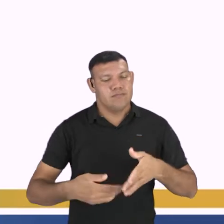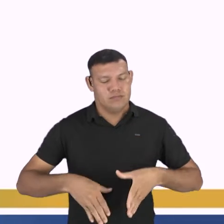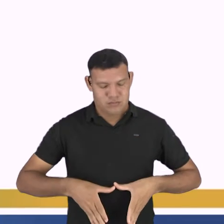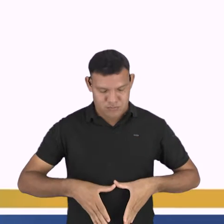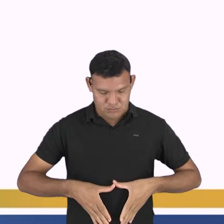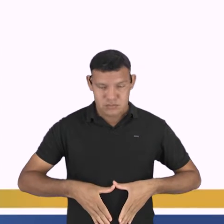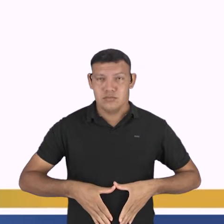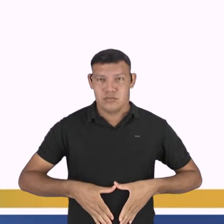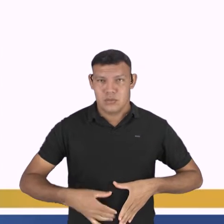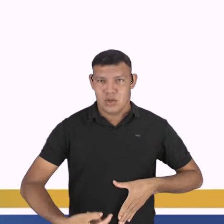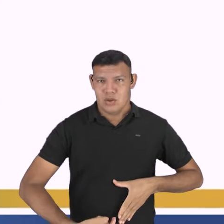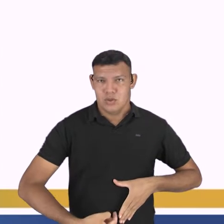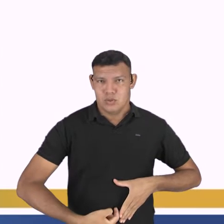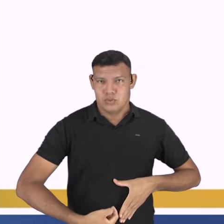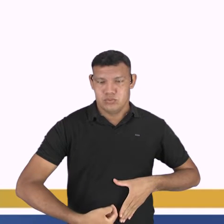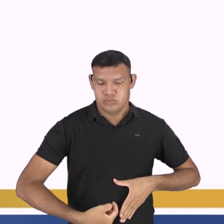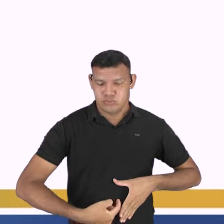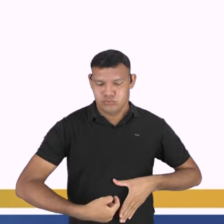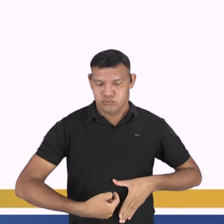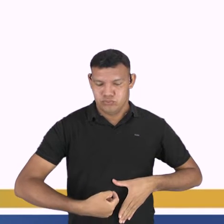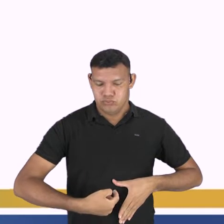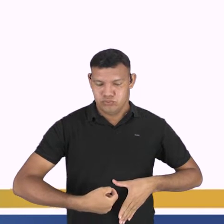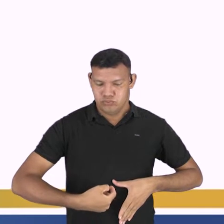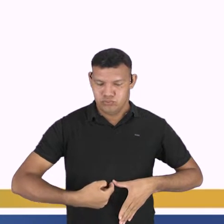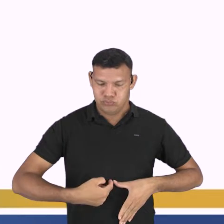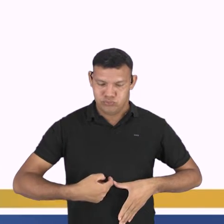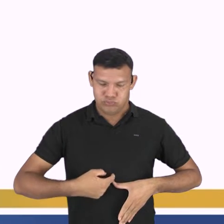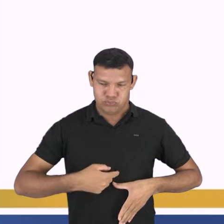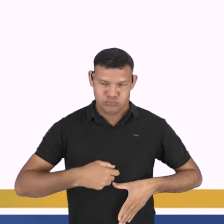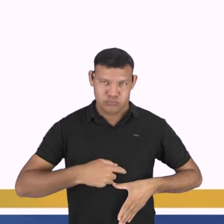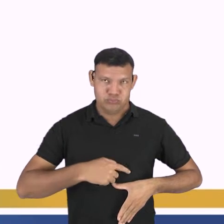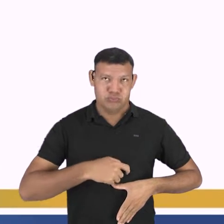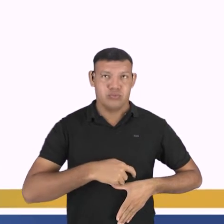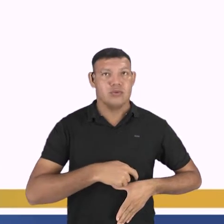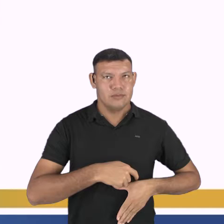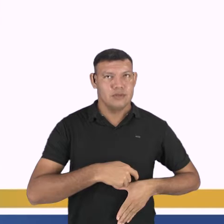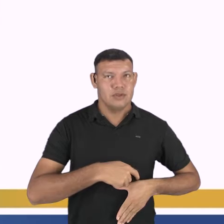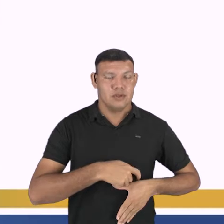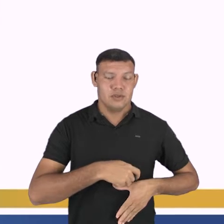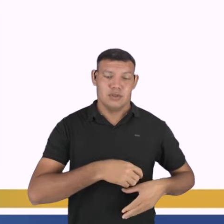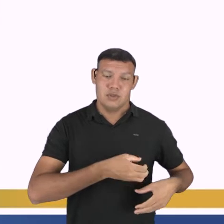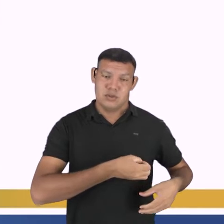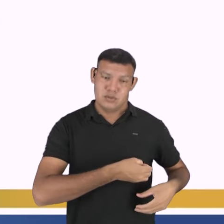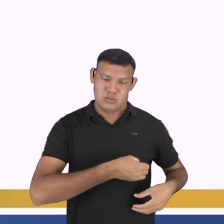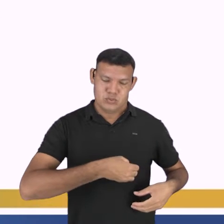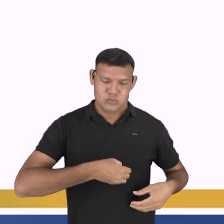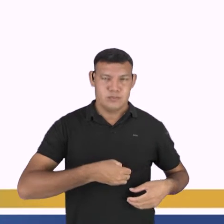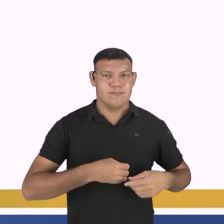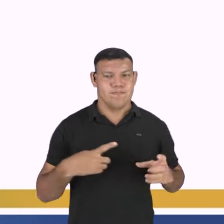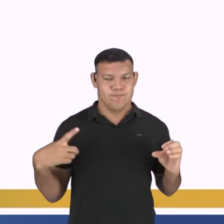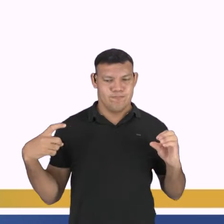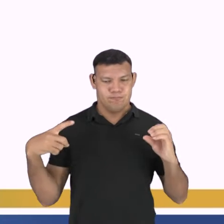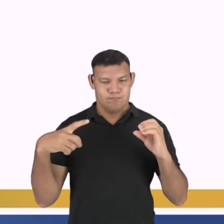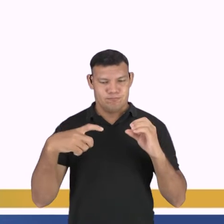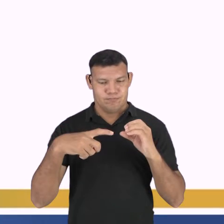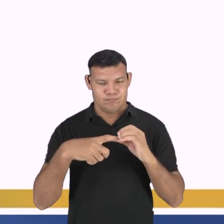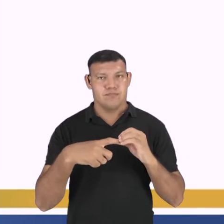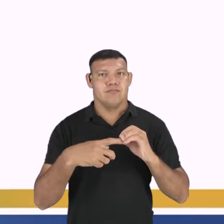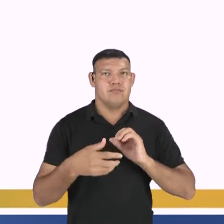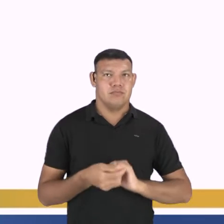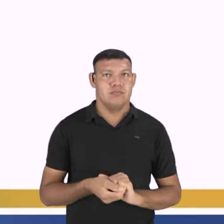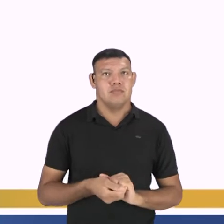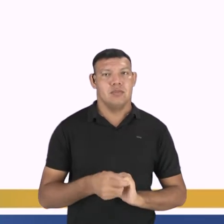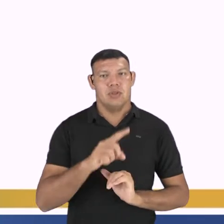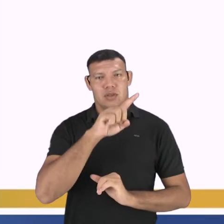sistema reprodutor feminino, né, mais frequentemente dentro da tuba uterina. Após essa fecundação,